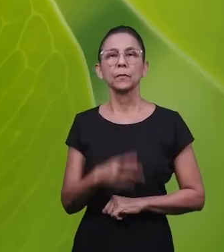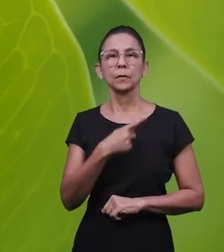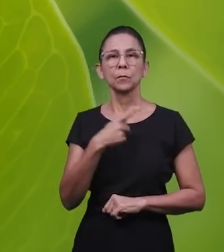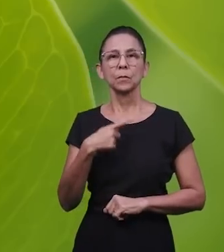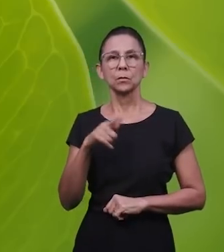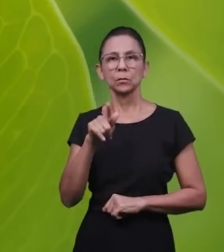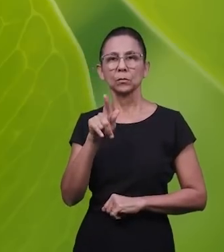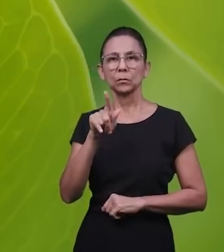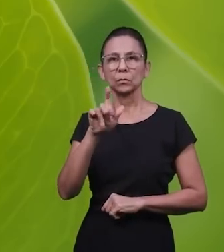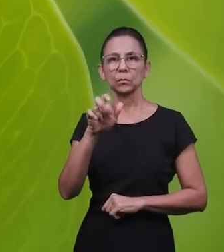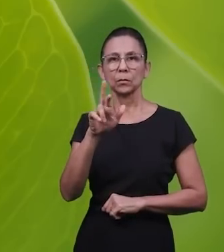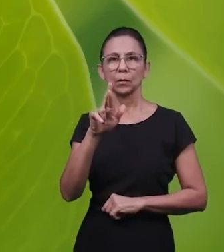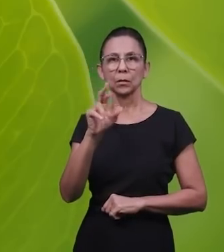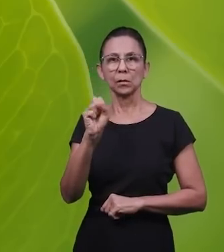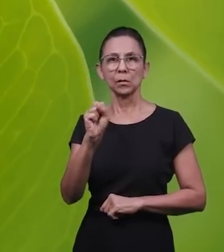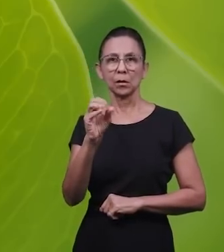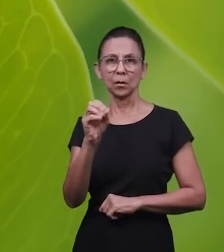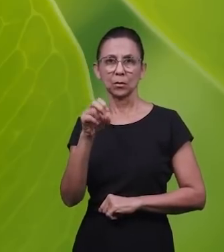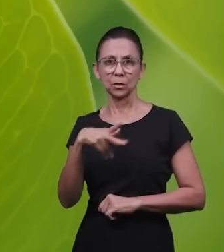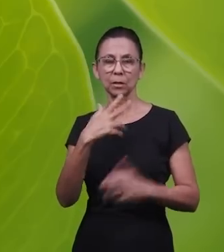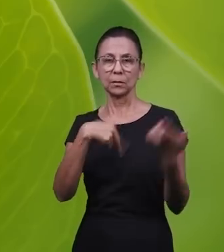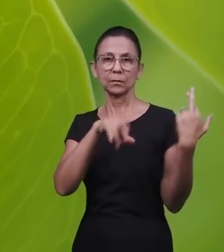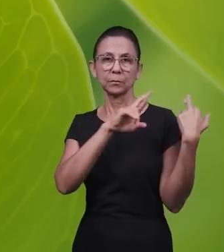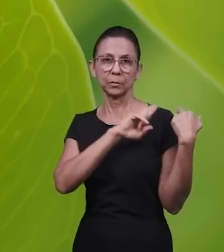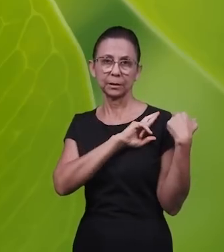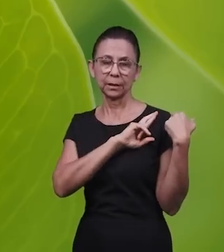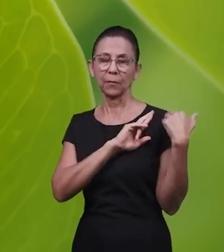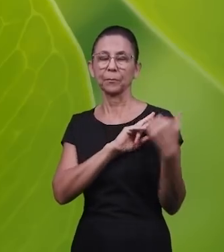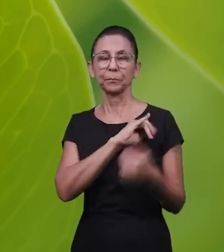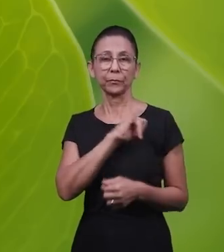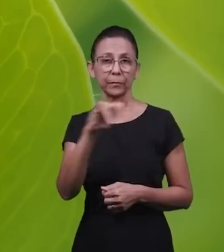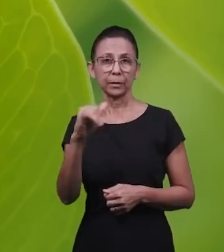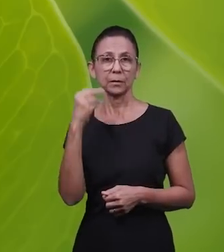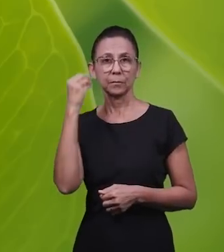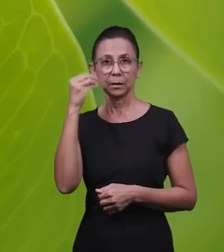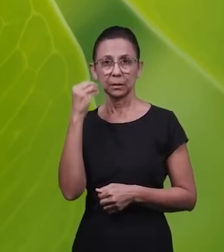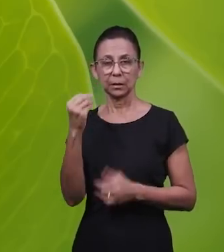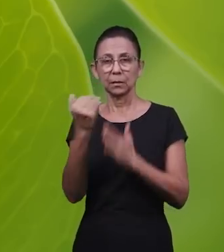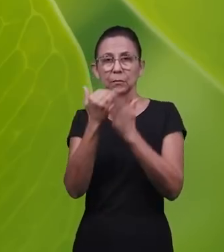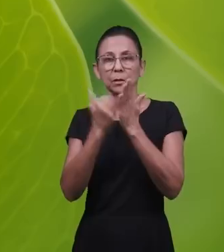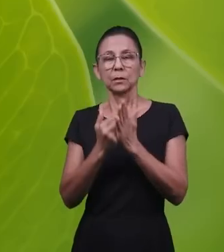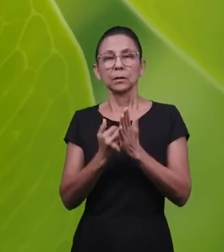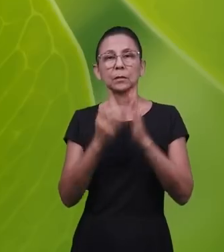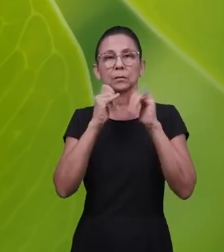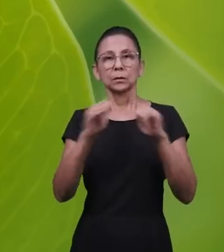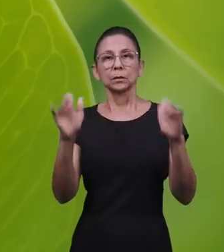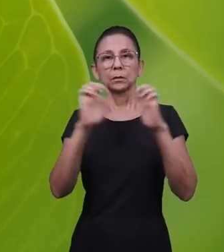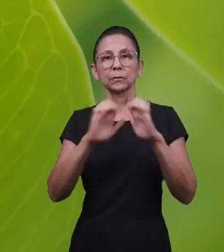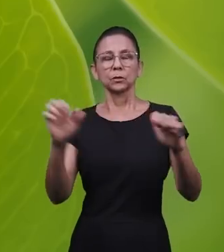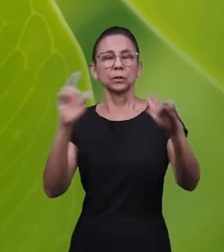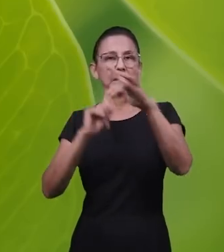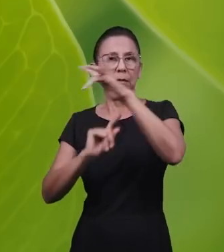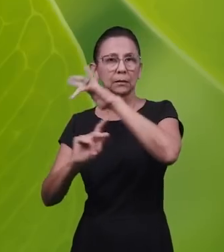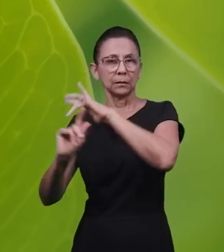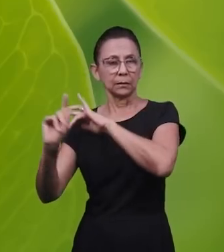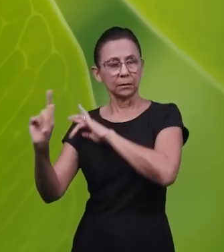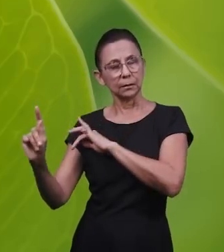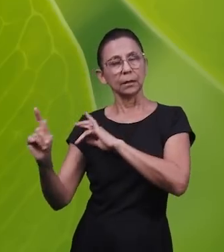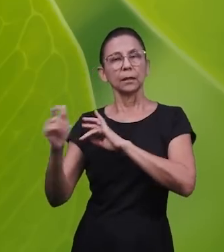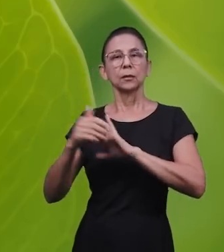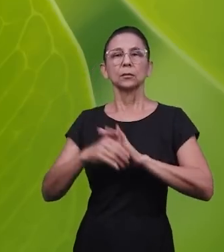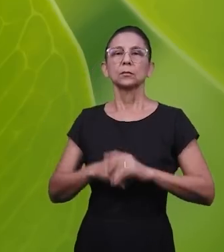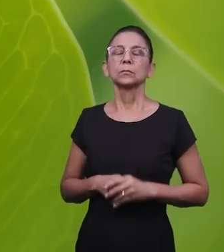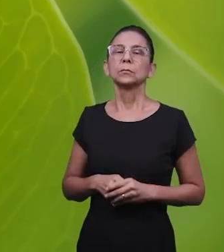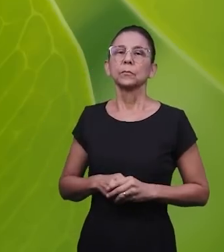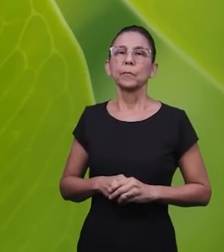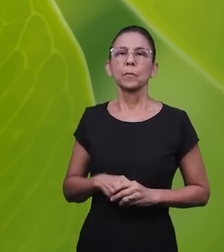para contar um pouquinho daquilo que tem sido a nossa experiência com o programa Anunciando o Evangelho Eterno. Aqui em Portugal, nós acompanhamos